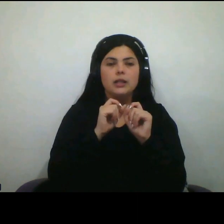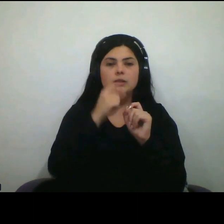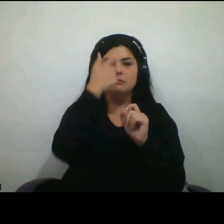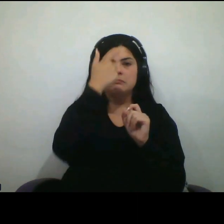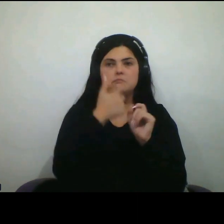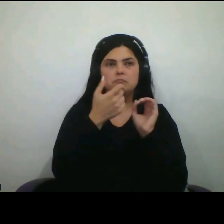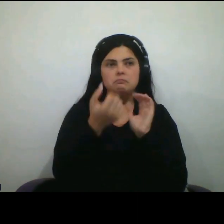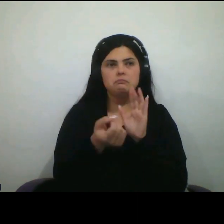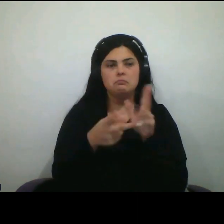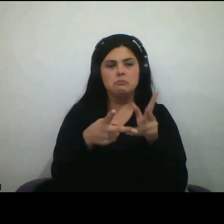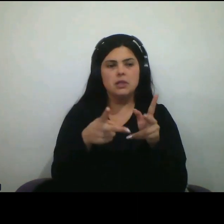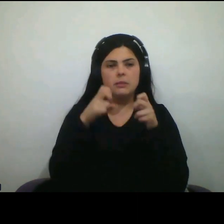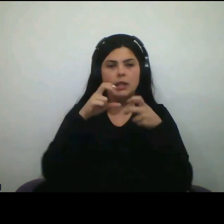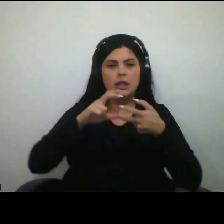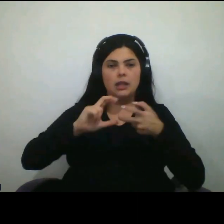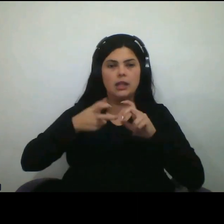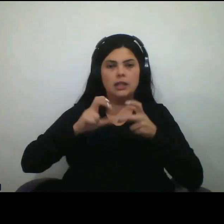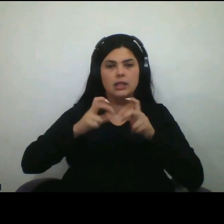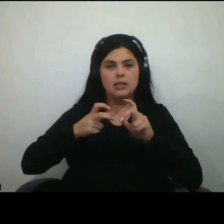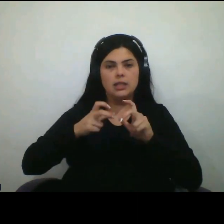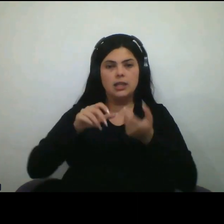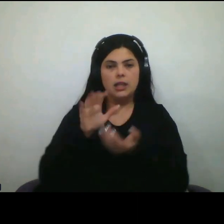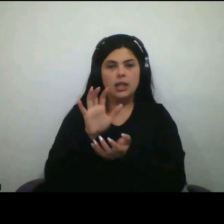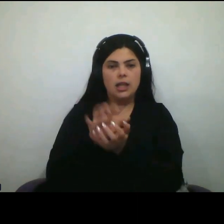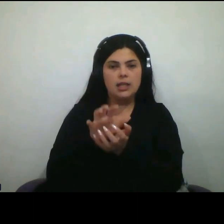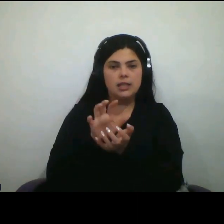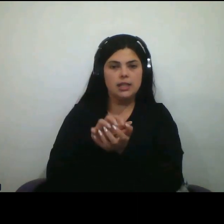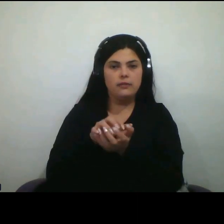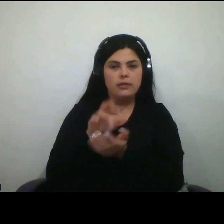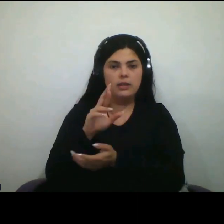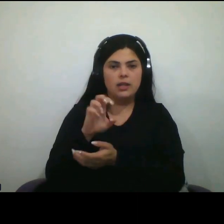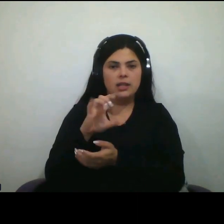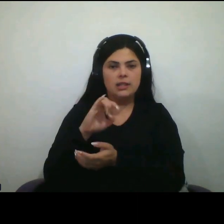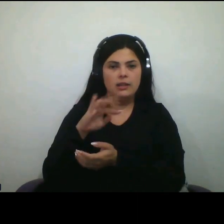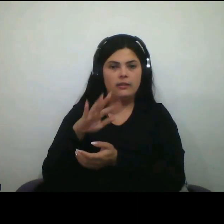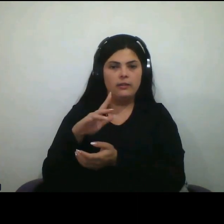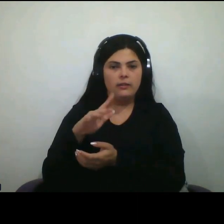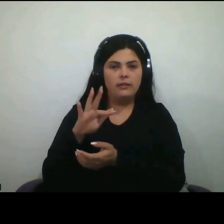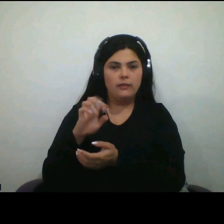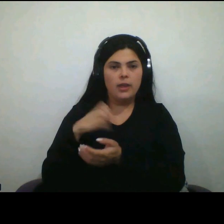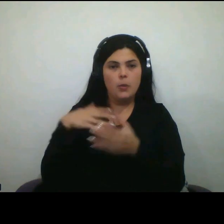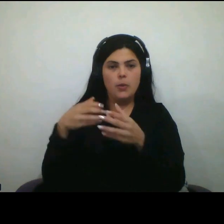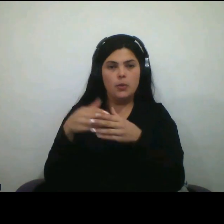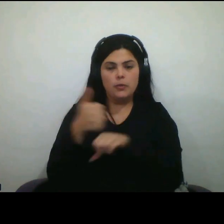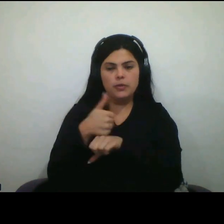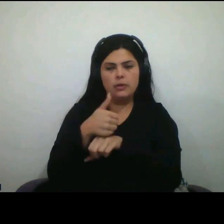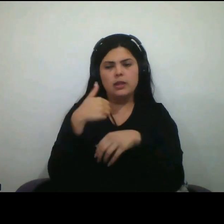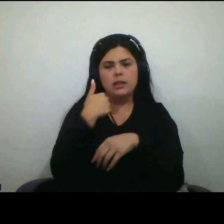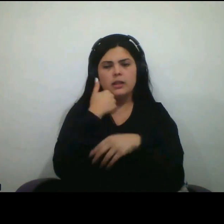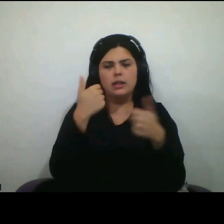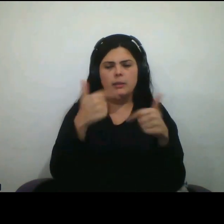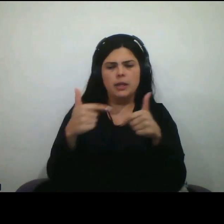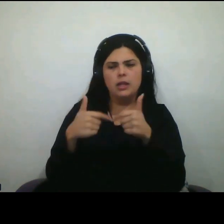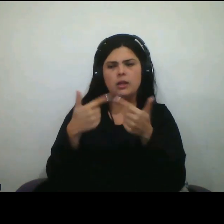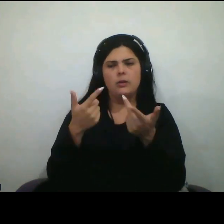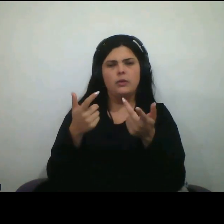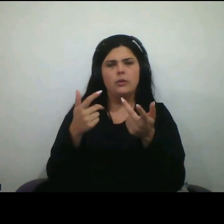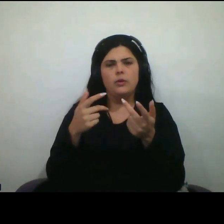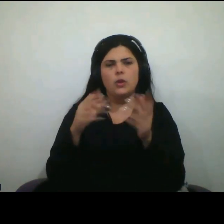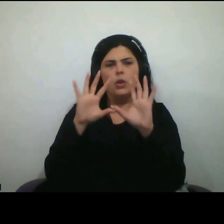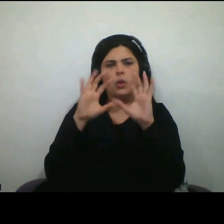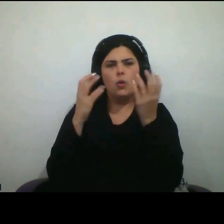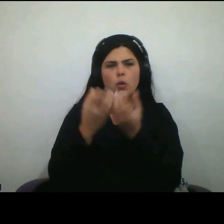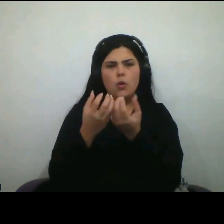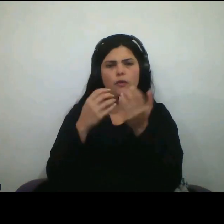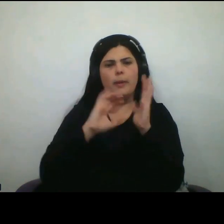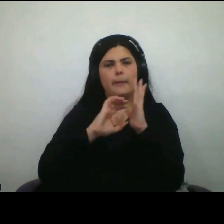tive no TDC de Recife. Então, eu e meu time estávamos lá presentes, batendo papo sobre trabalho, sobre nuvem, sobre banco